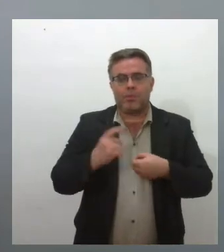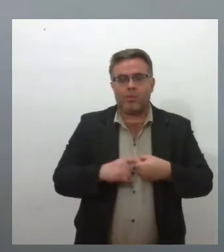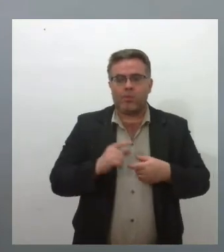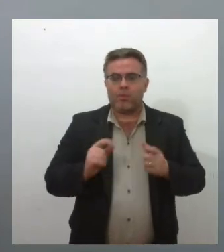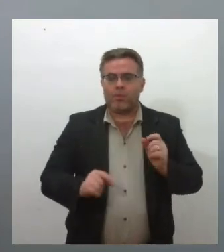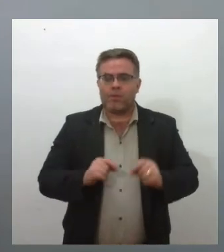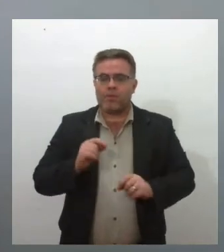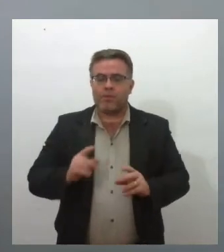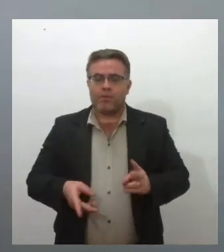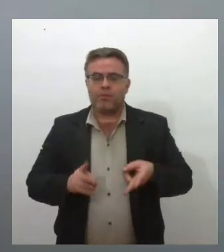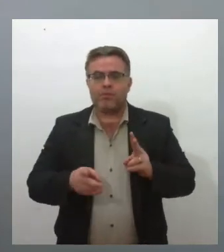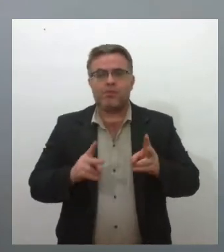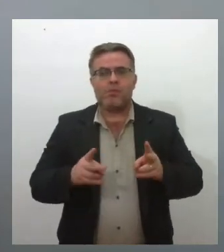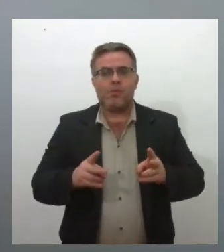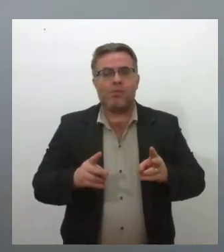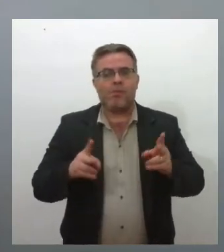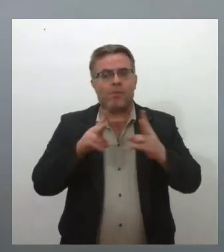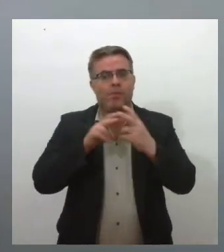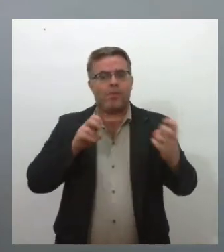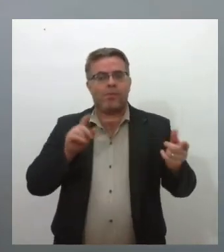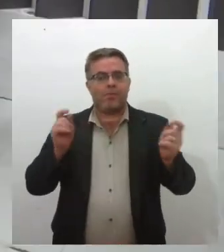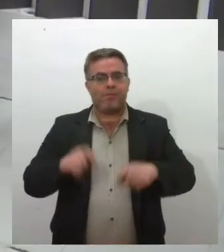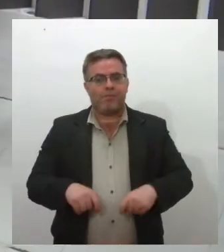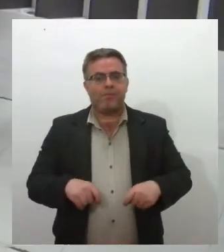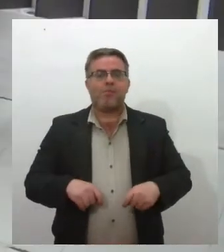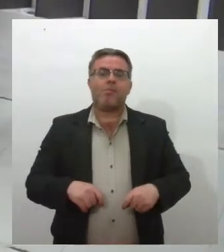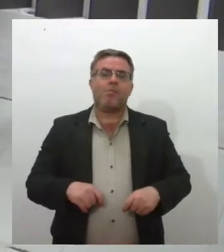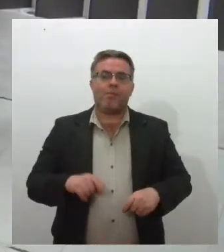ponto de atendimento virtual para que o servidor da